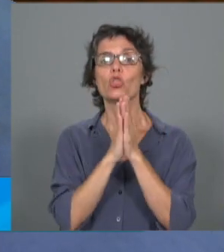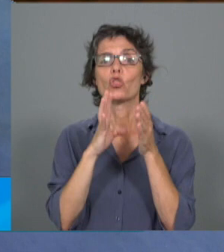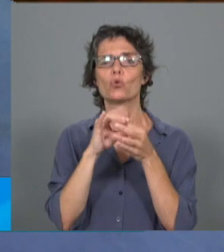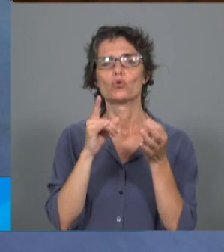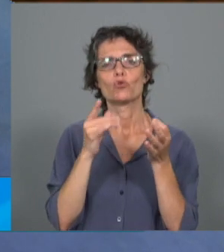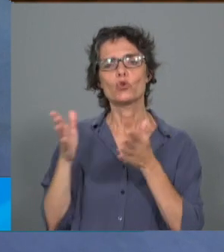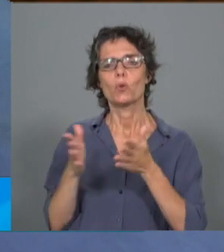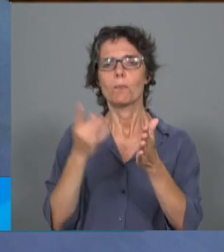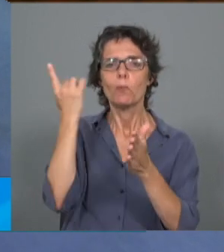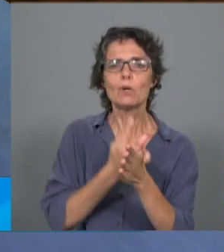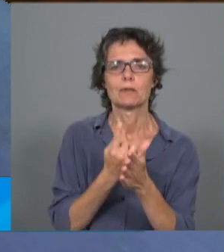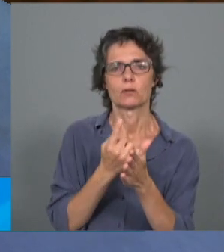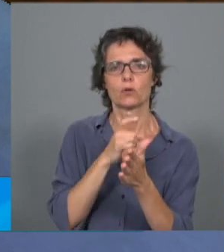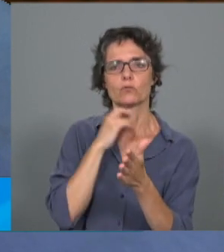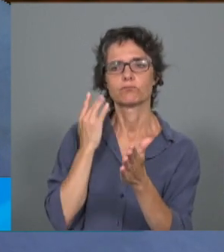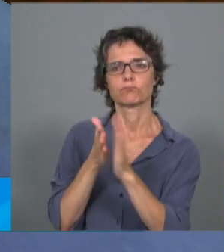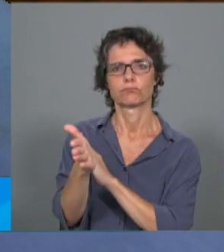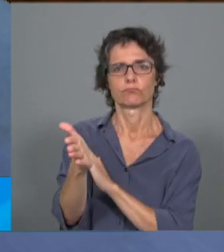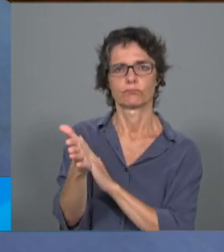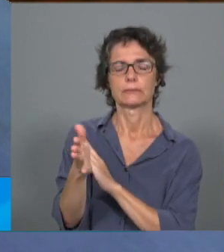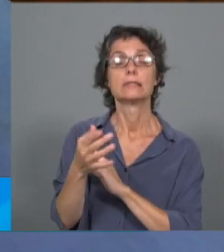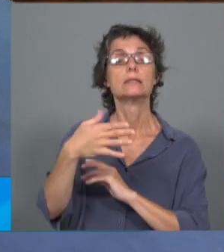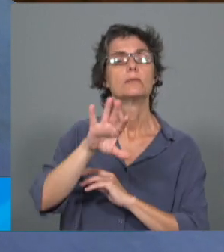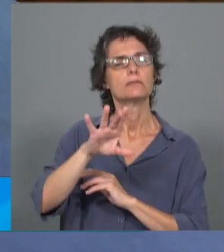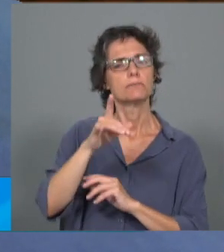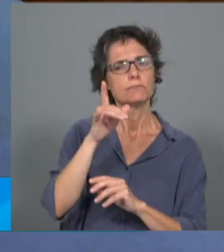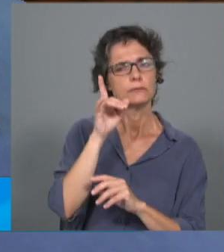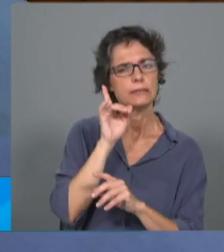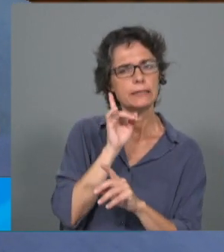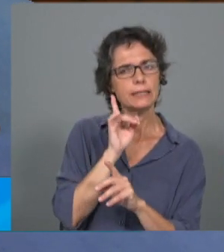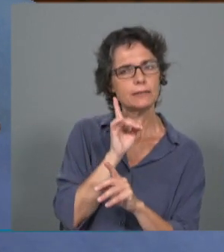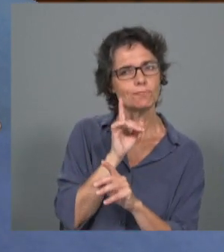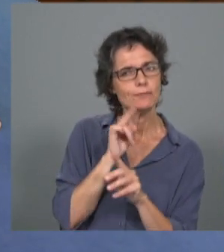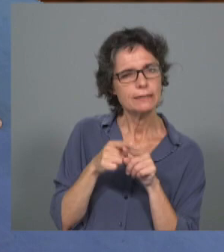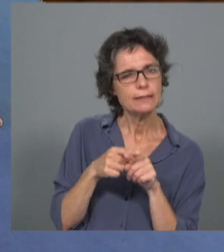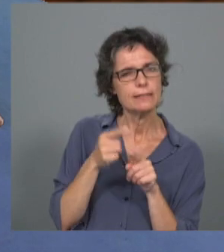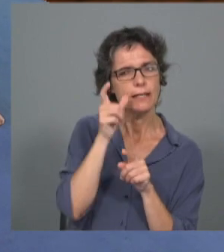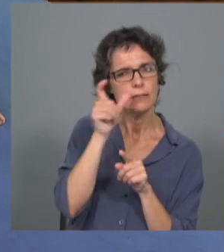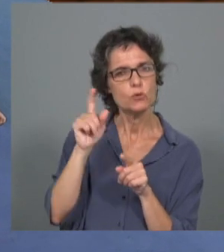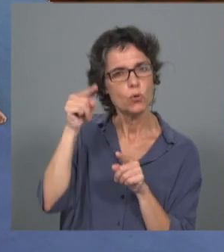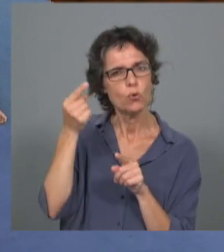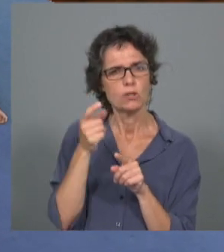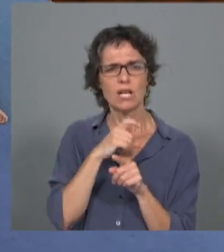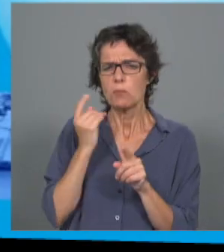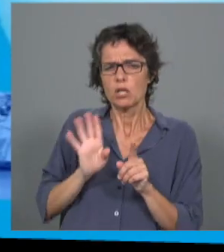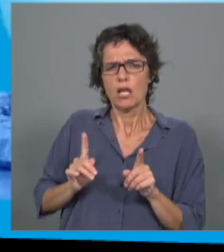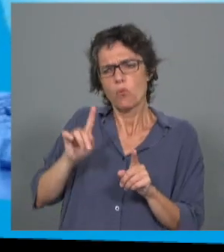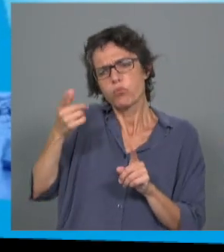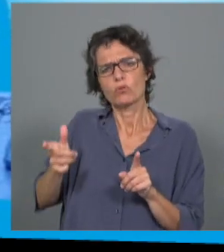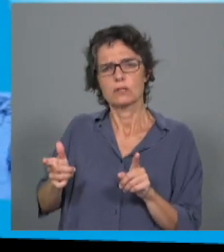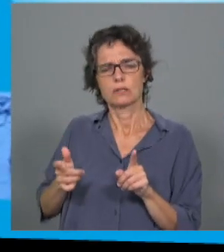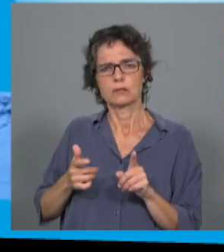muito interessante que outras pessoas, leigos, membros ativos nas paróquias,